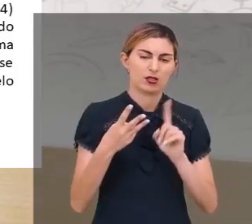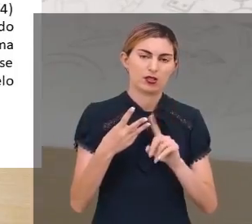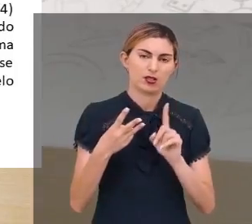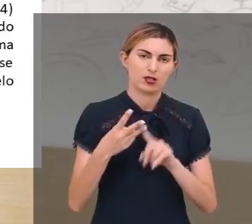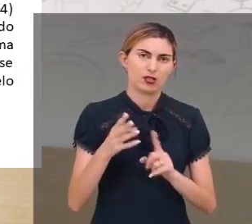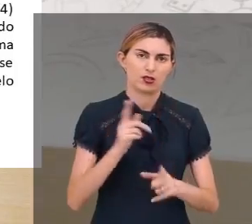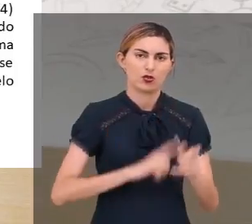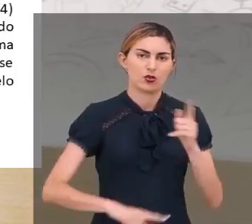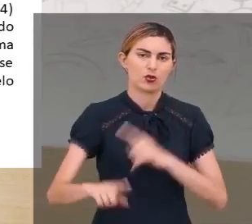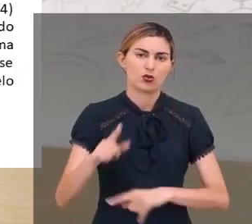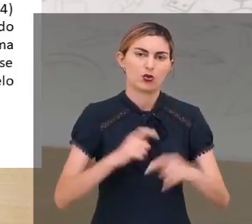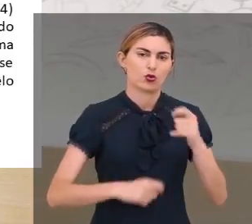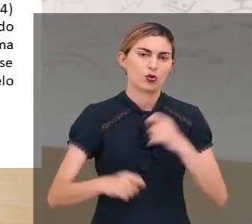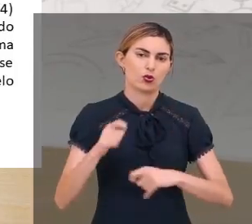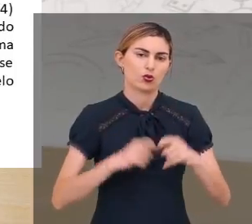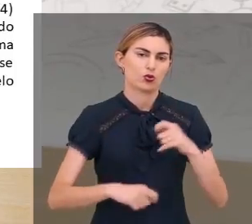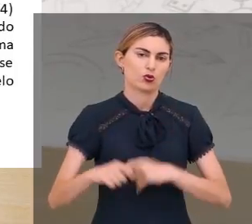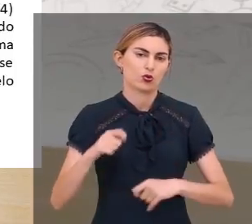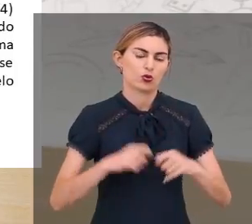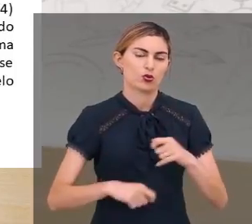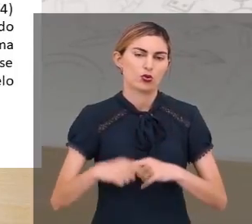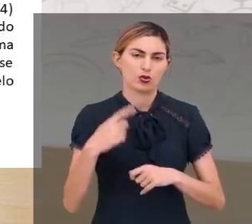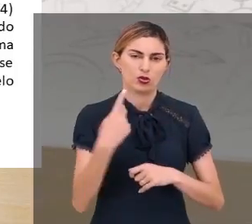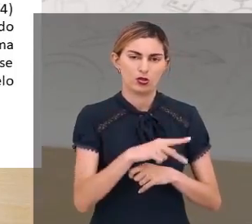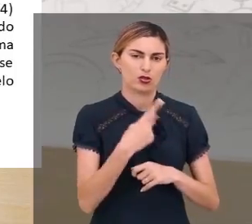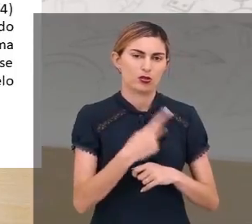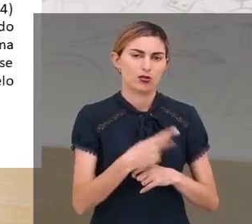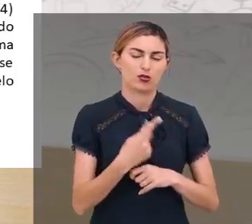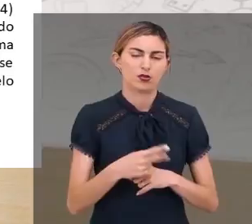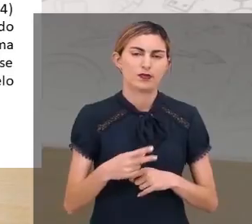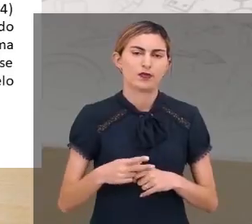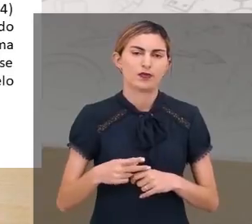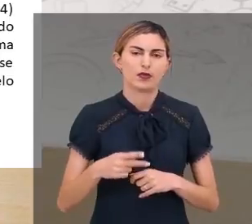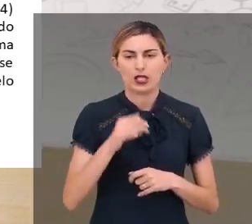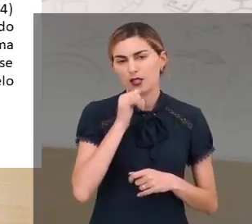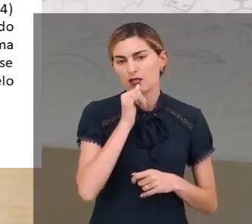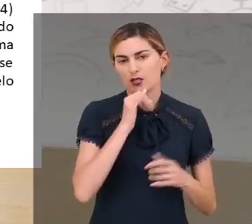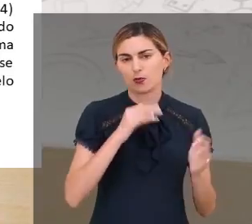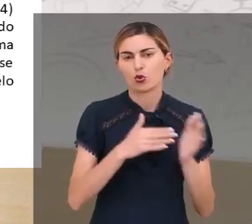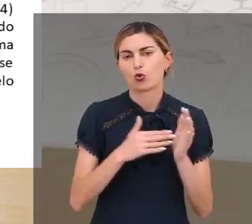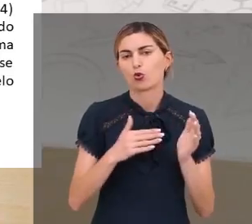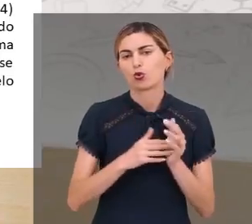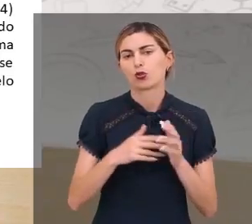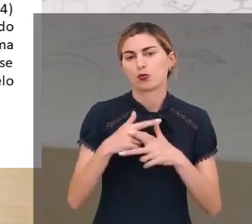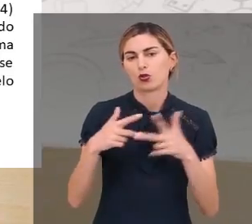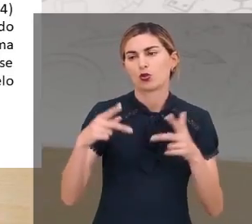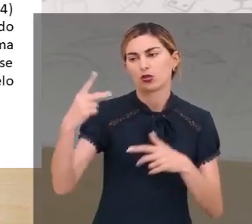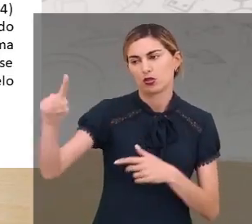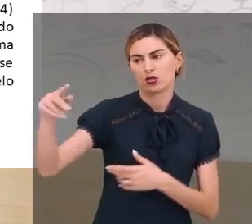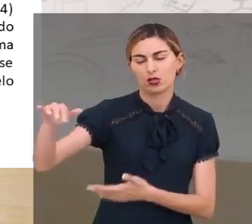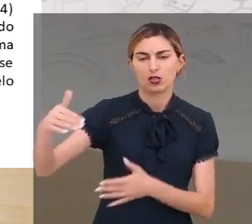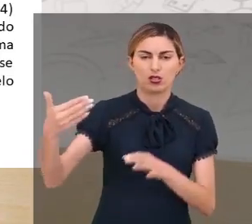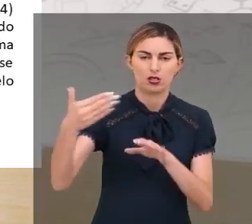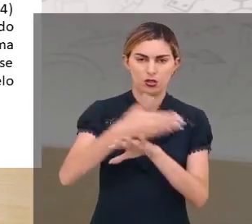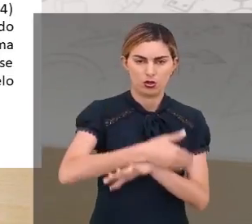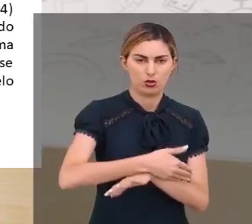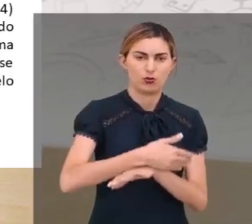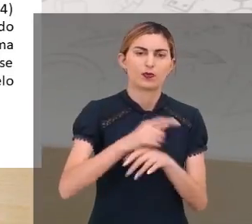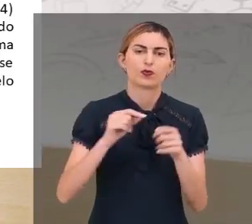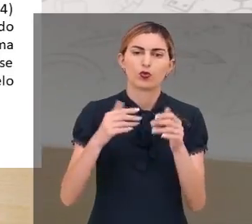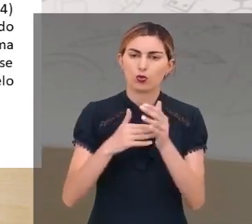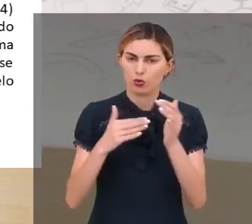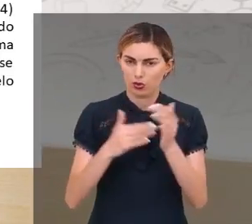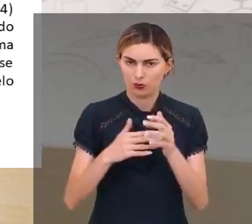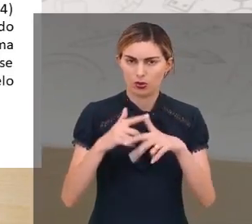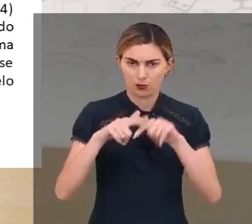terceiro método de controle, que é chamado WEPS, ou LIFO, Last In, First Out. Ou seja, o último produto que entrou, ou o último produto